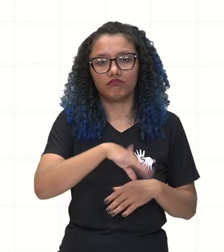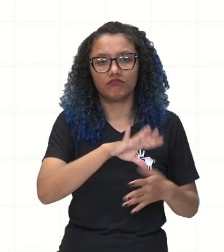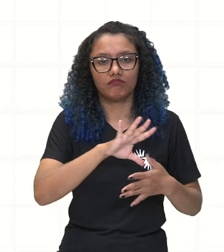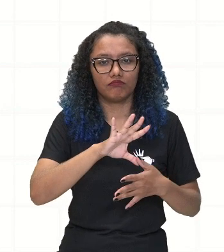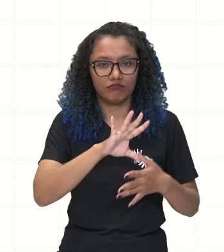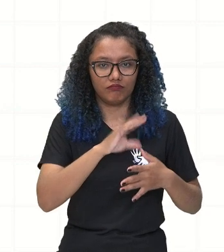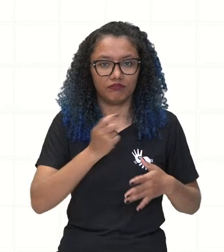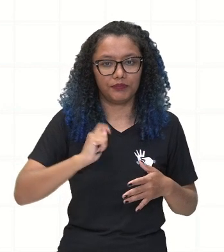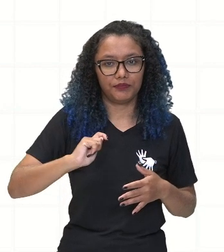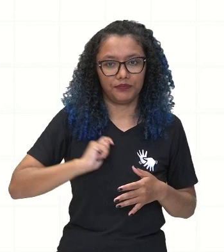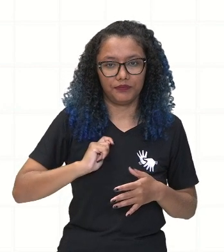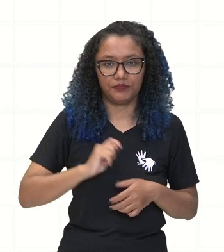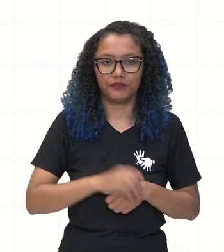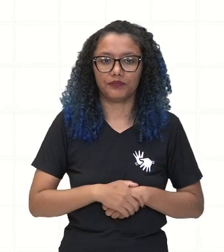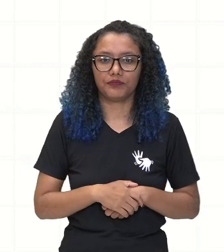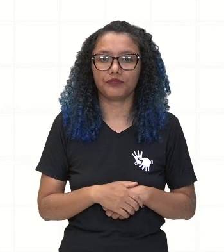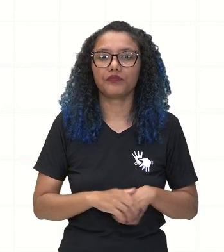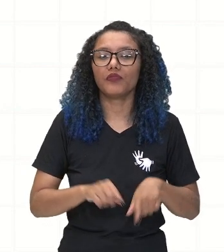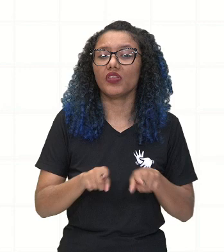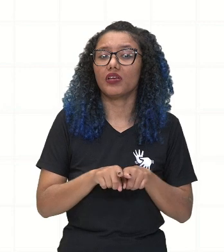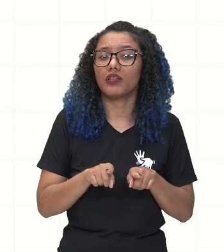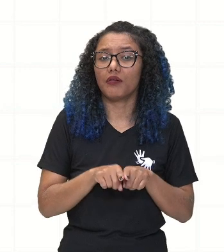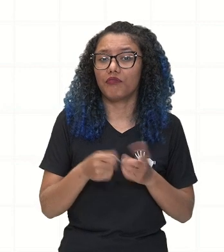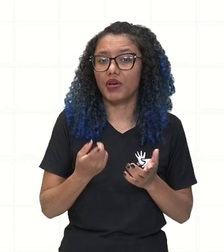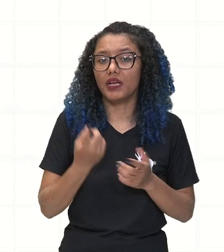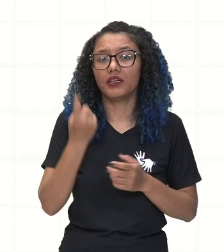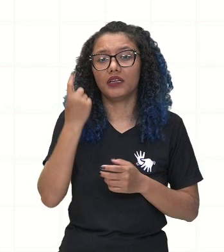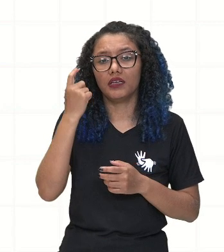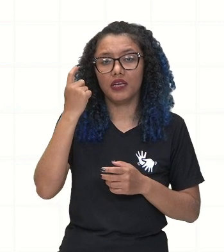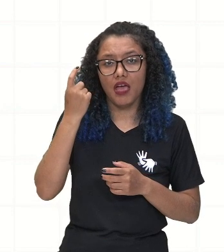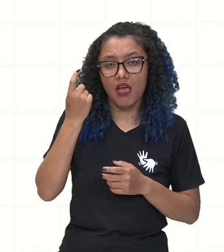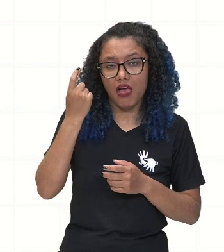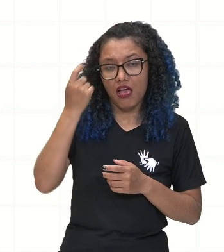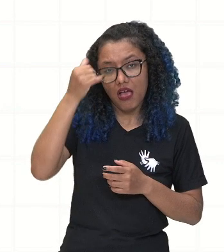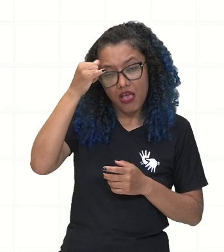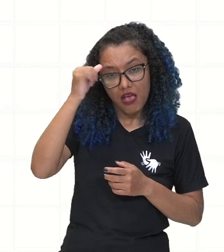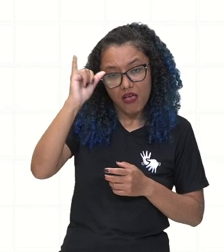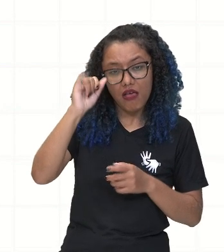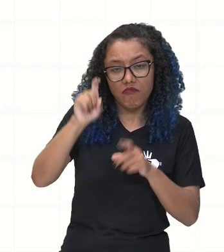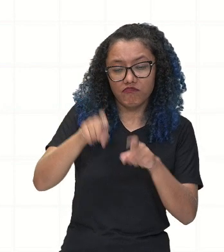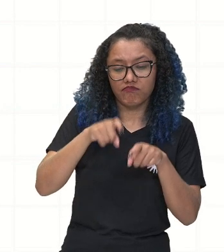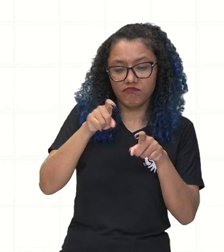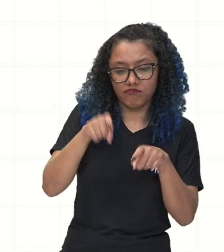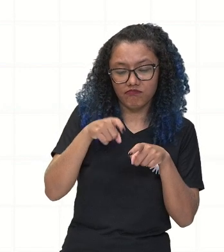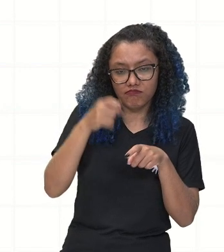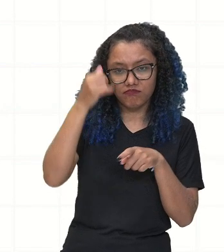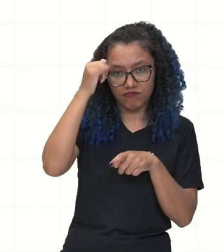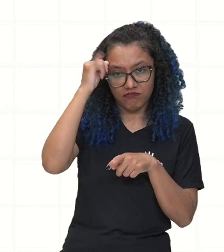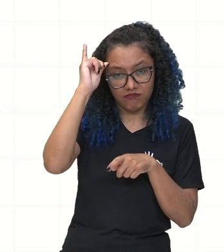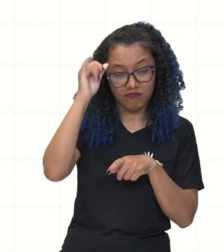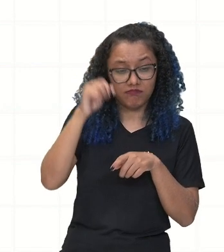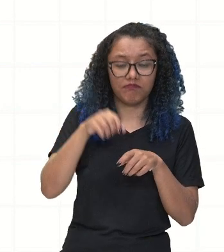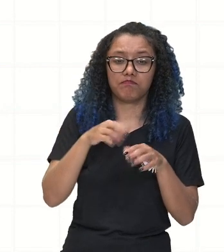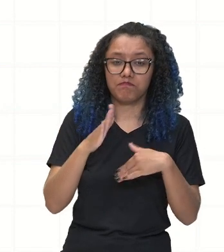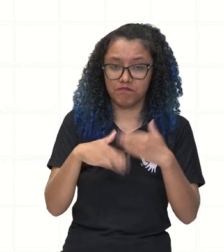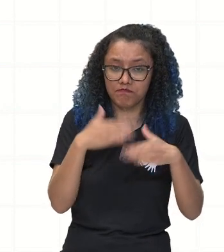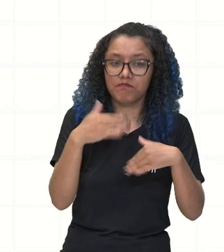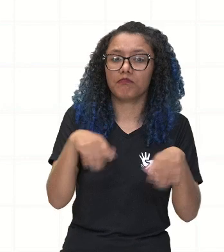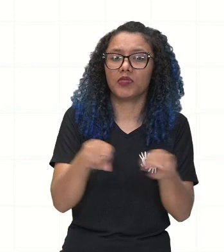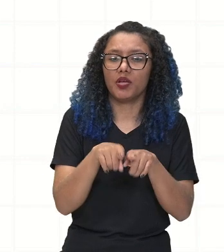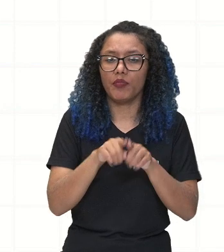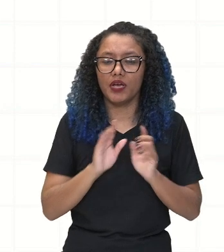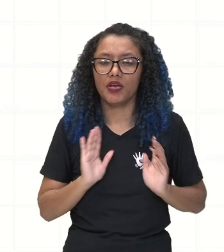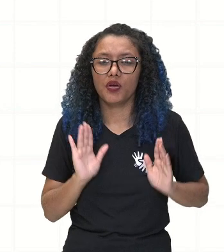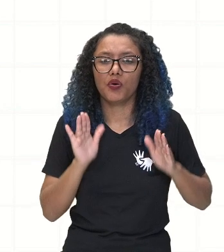o desenvolvimento da agricultura e pecuária. Lembrando que essa agricultura e pecuária ela é voltada para o